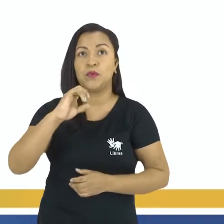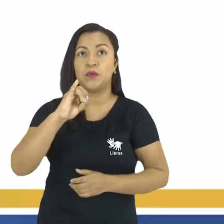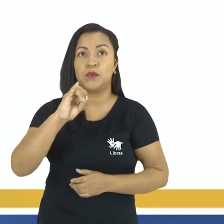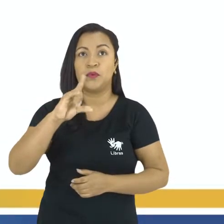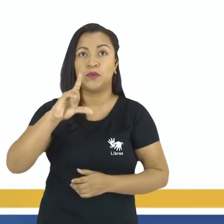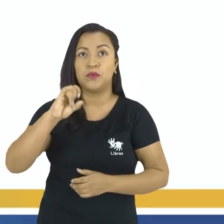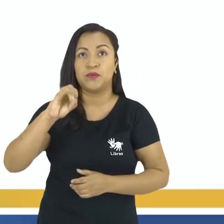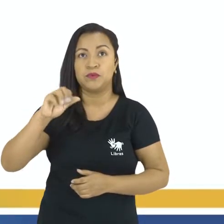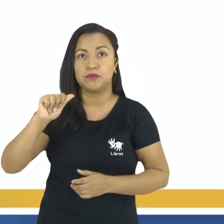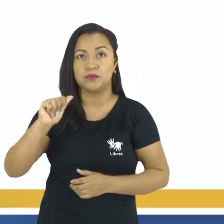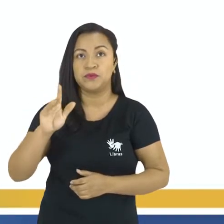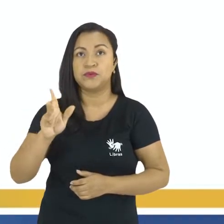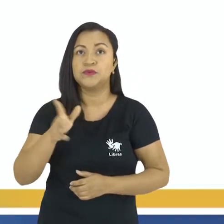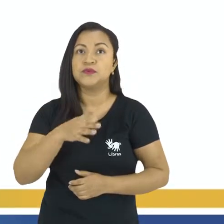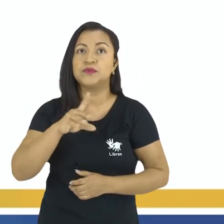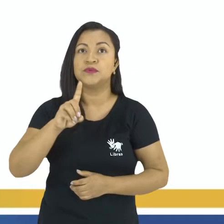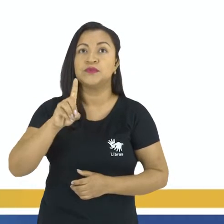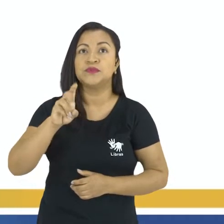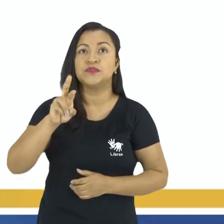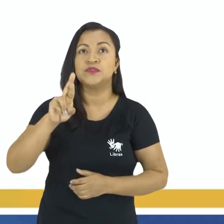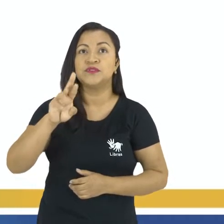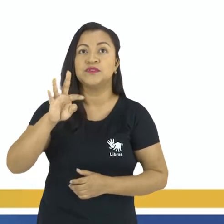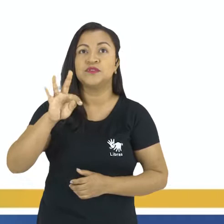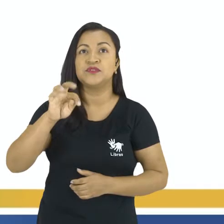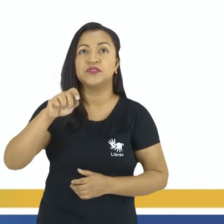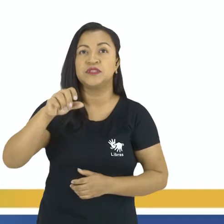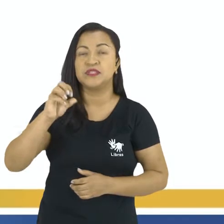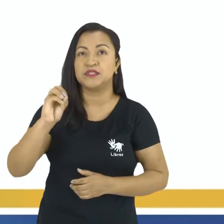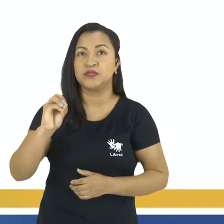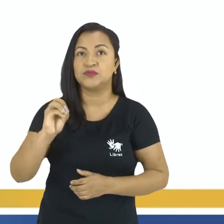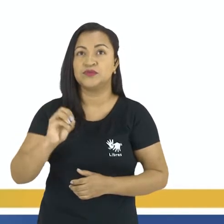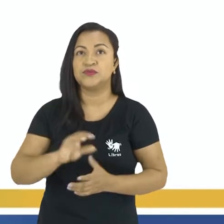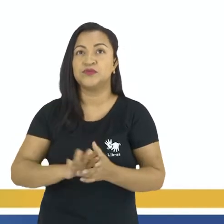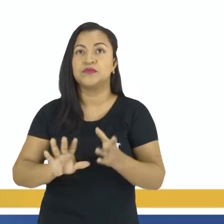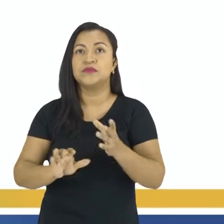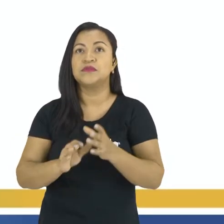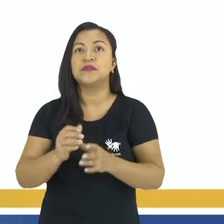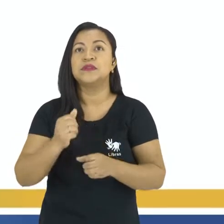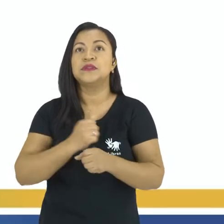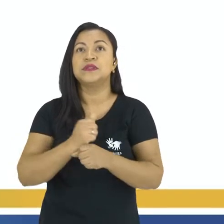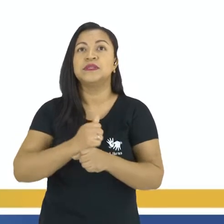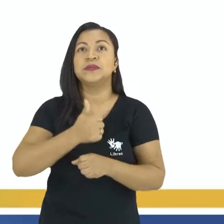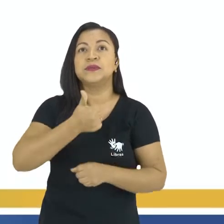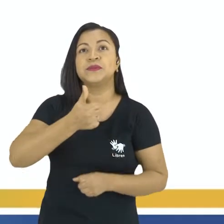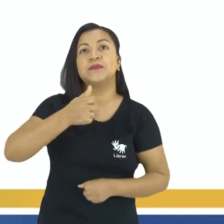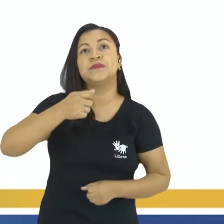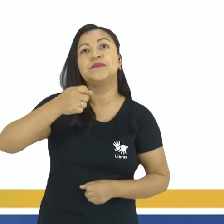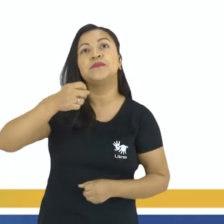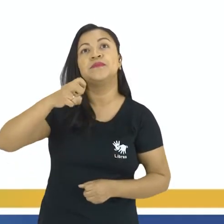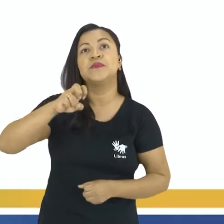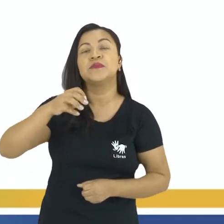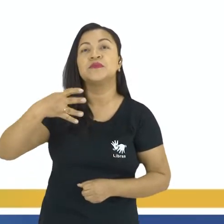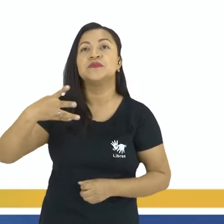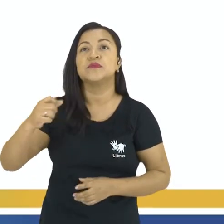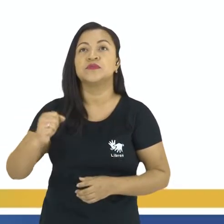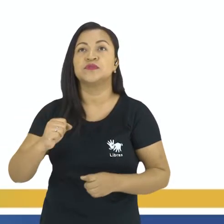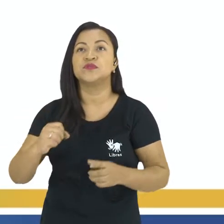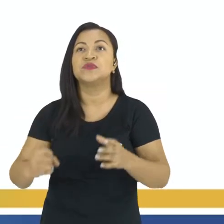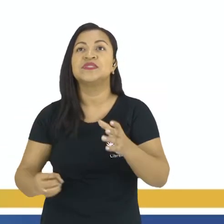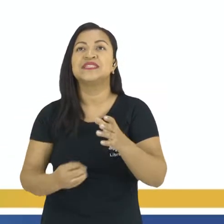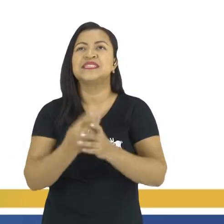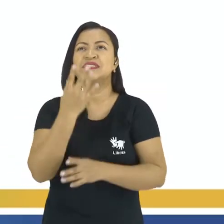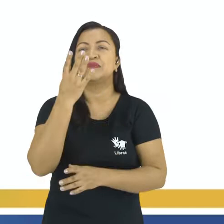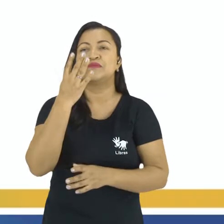de 1545 a 1563, reuniu as principais lideranças da Igreja Católica. Foi convocado